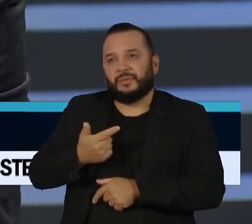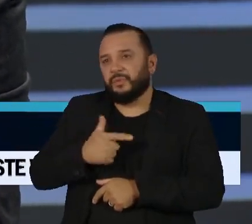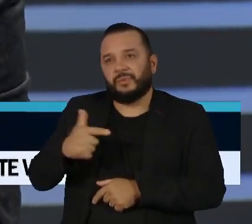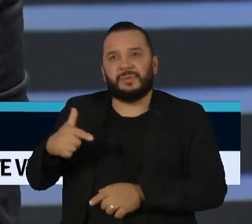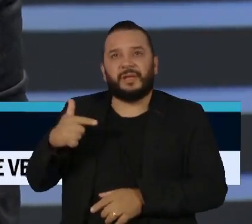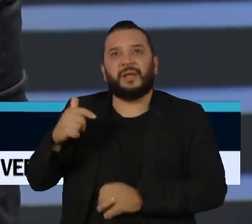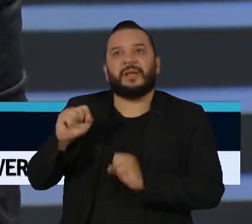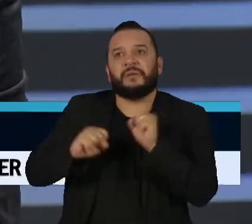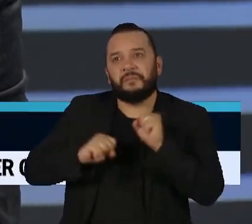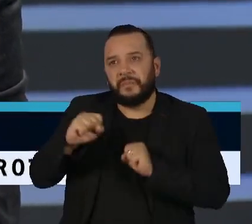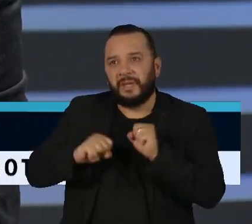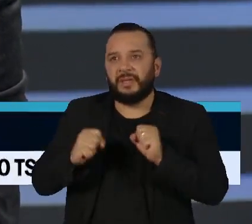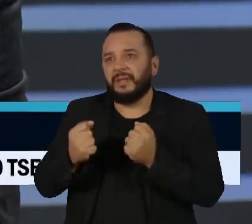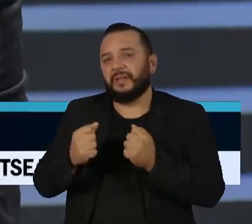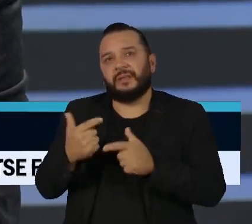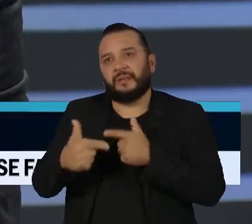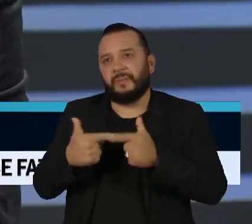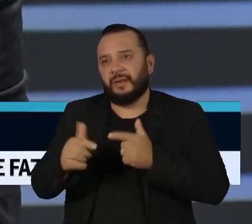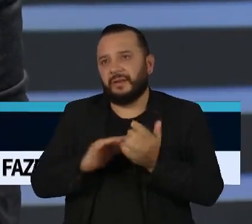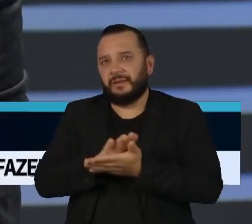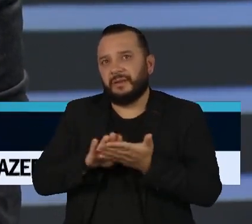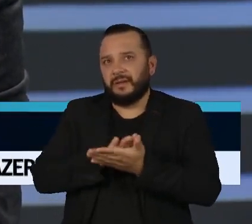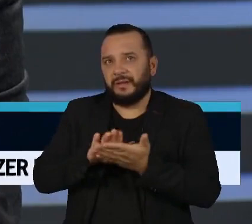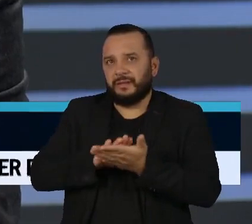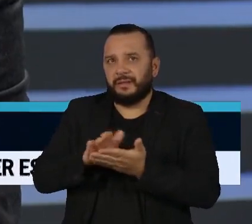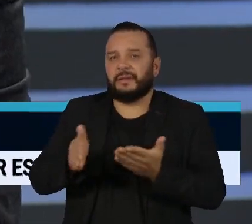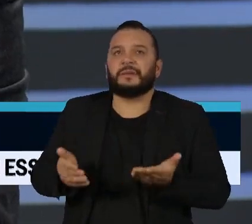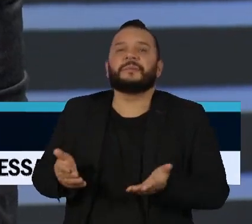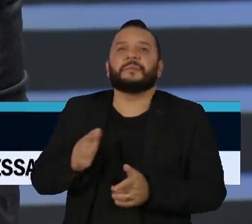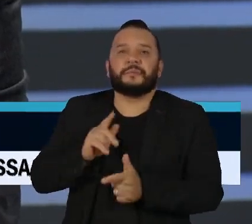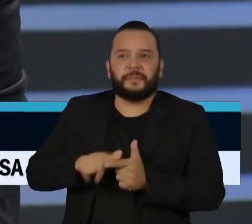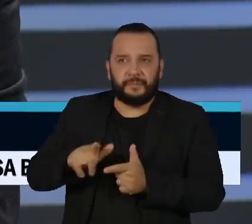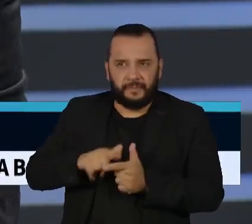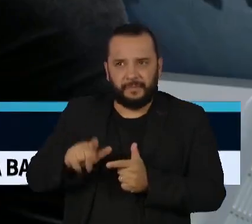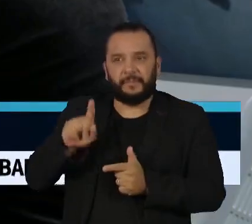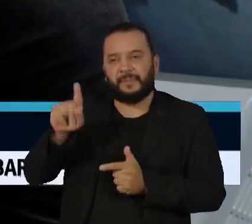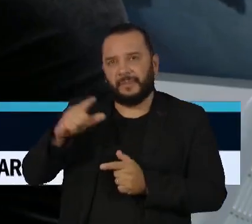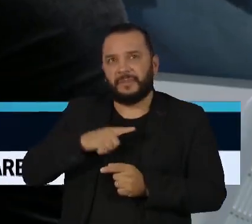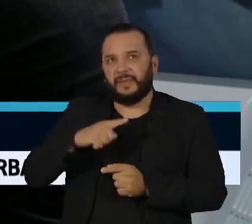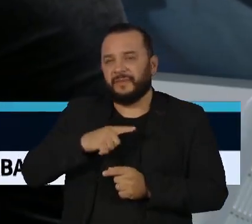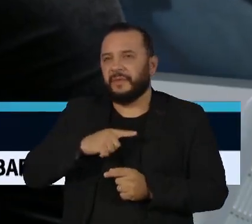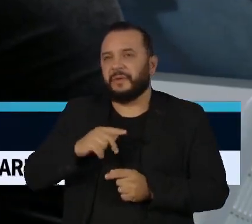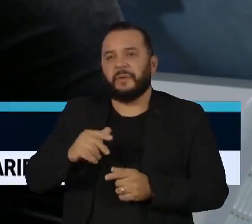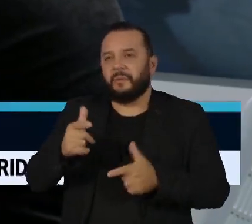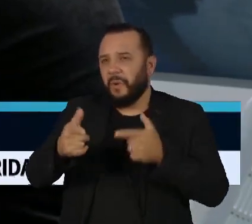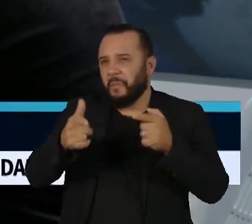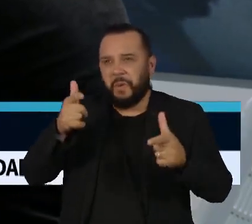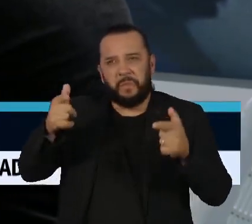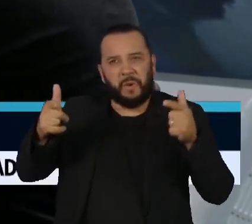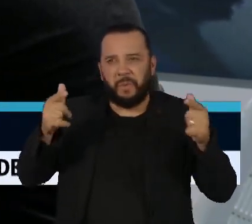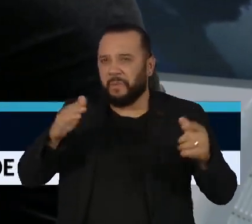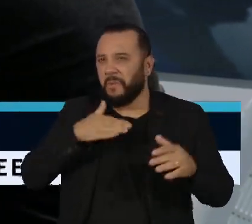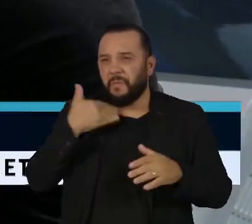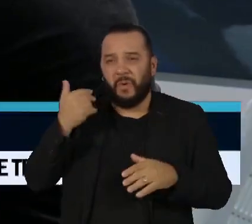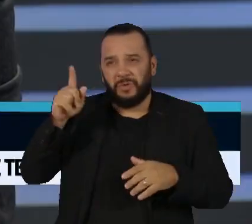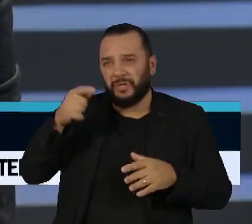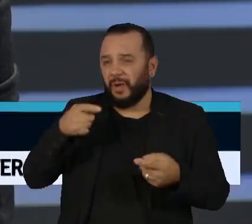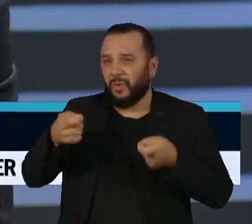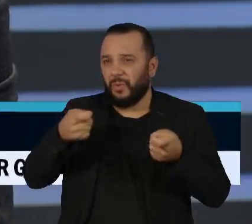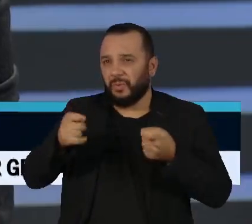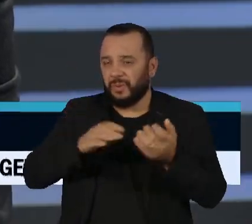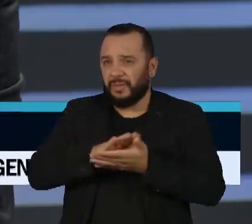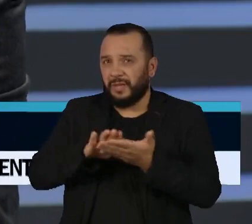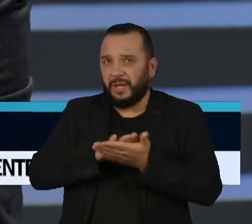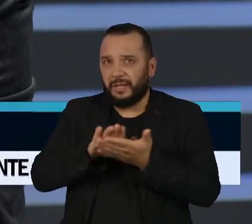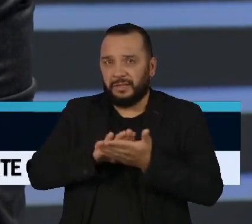profunda em que ocorreram centenas de homicídios e sem controle além do cal além